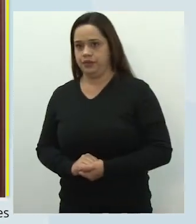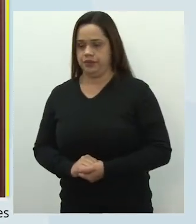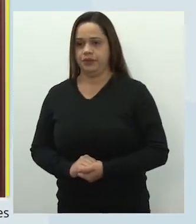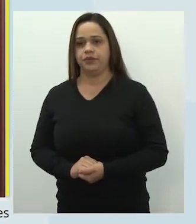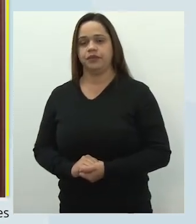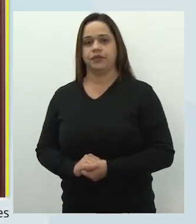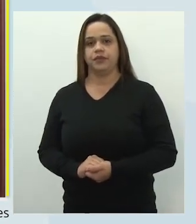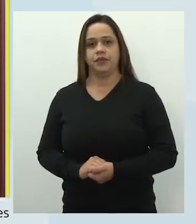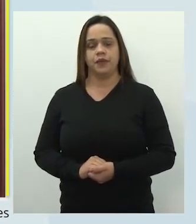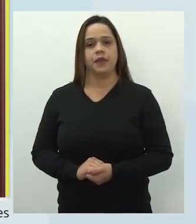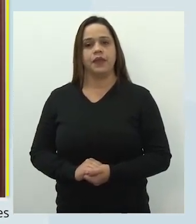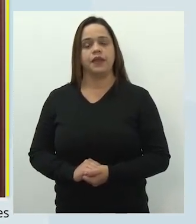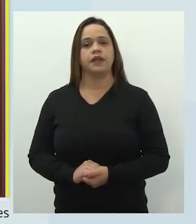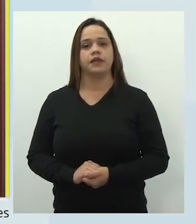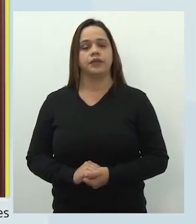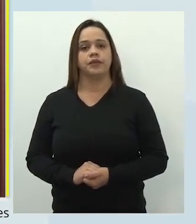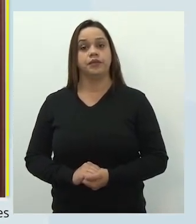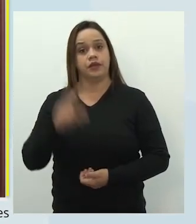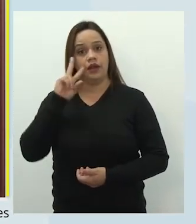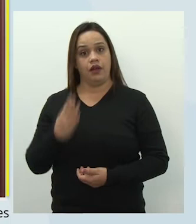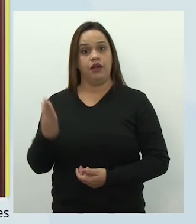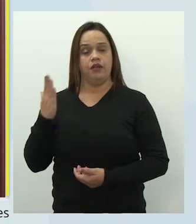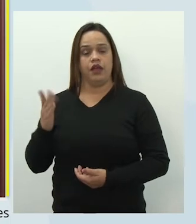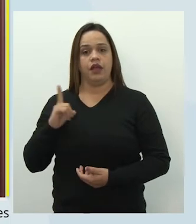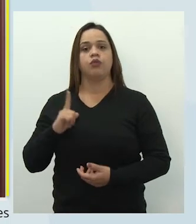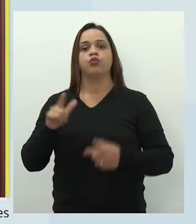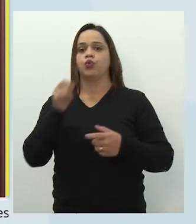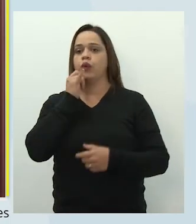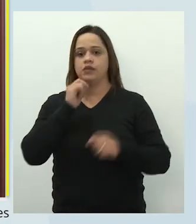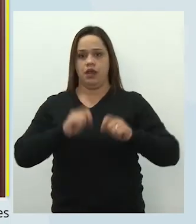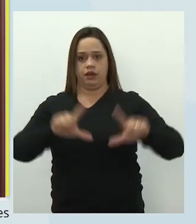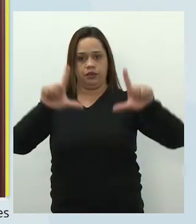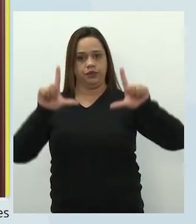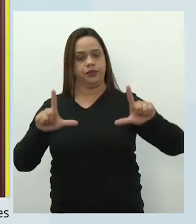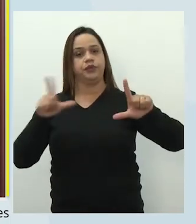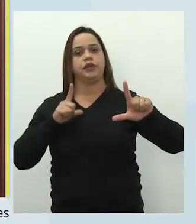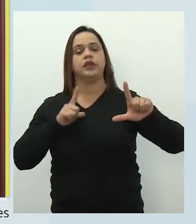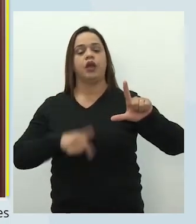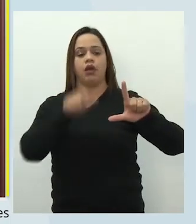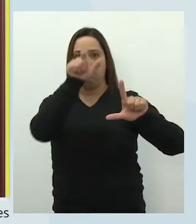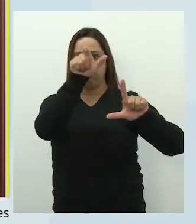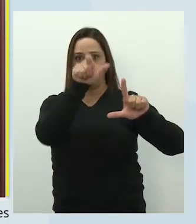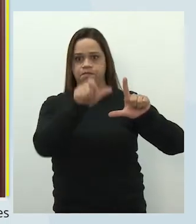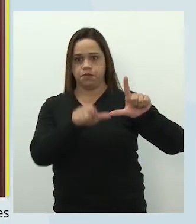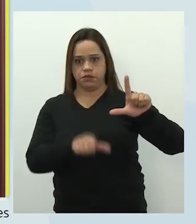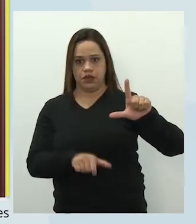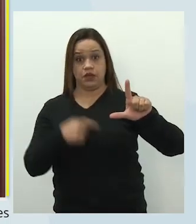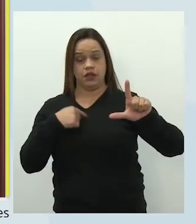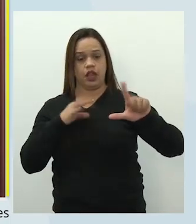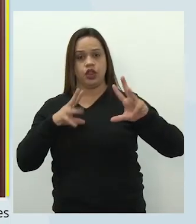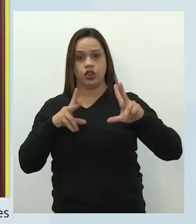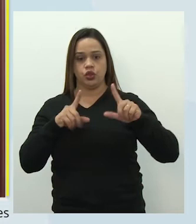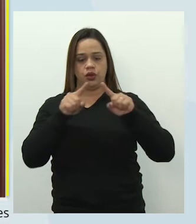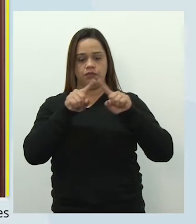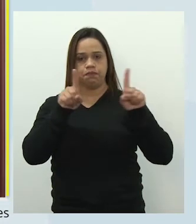aí no exemplo, a gente tem uma pilastra que está completamente contornada,